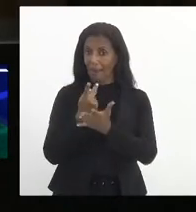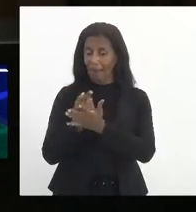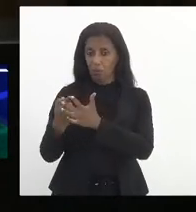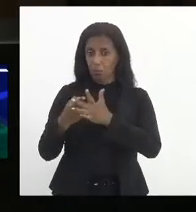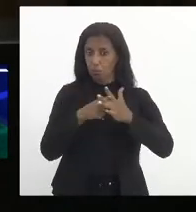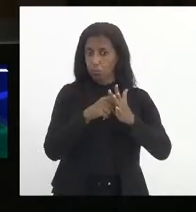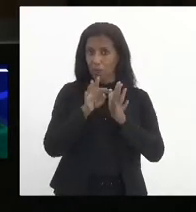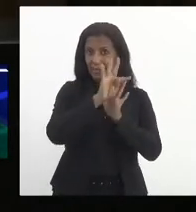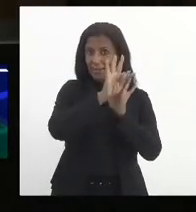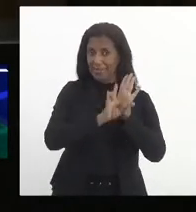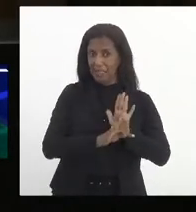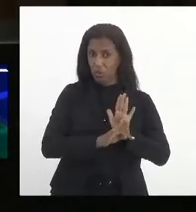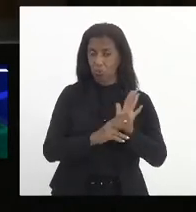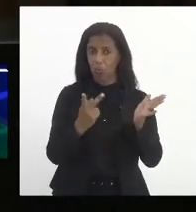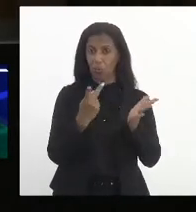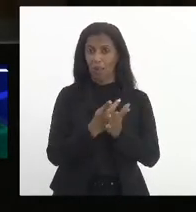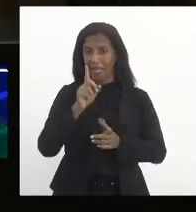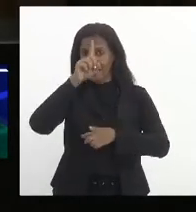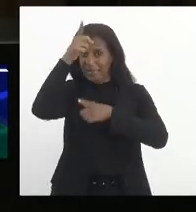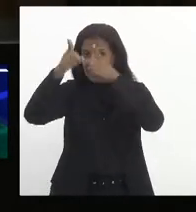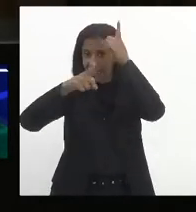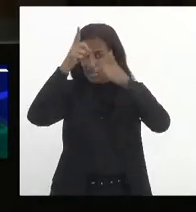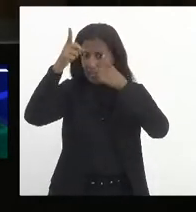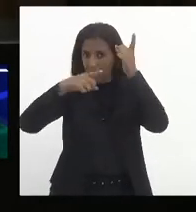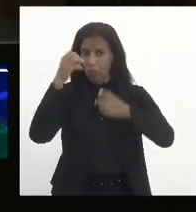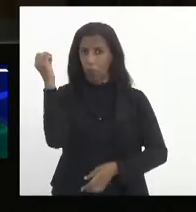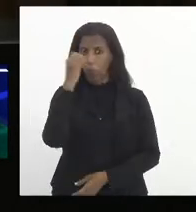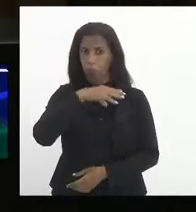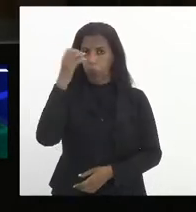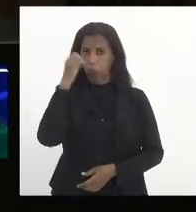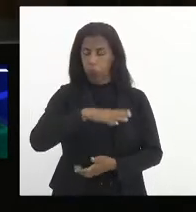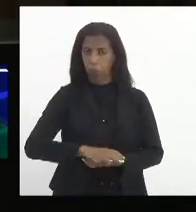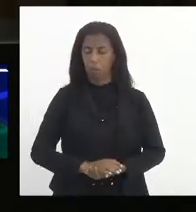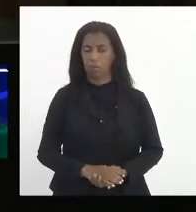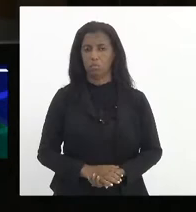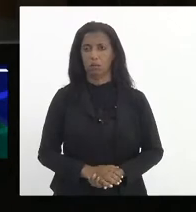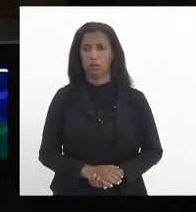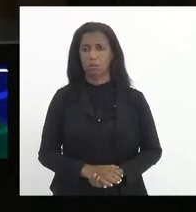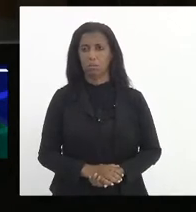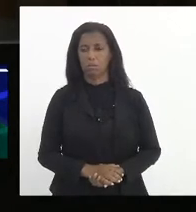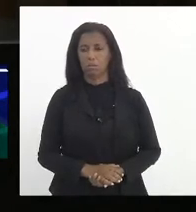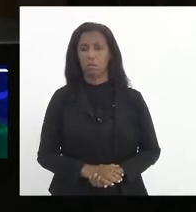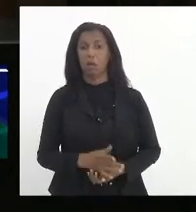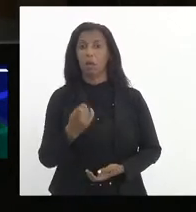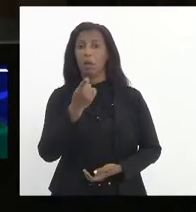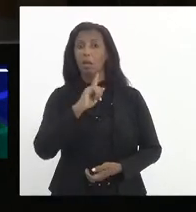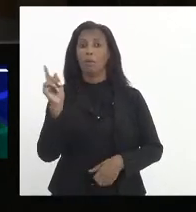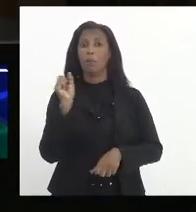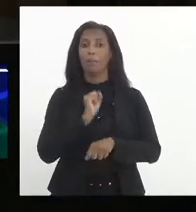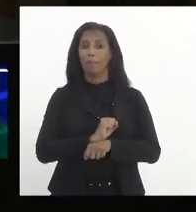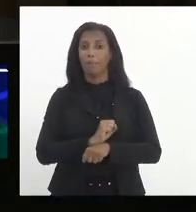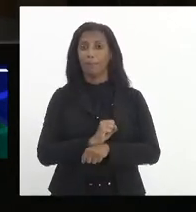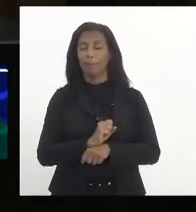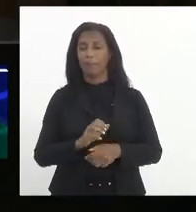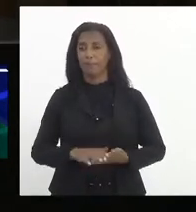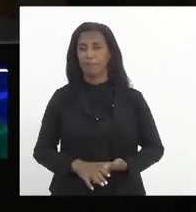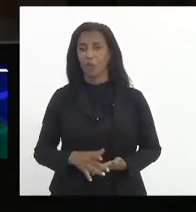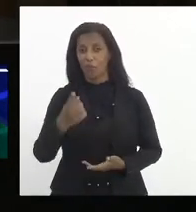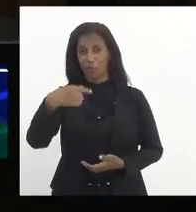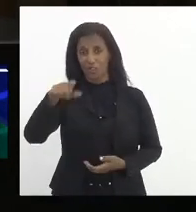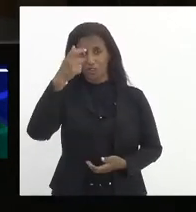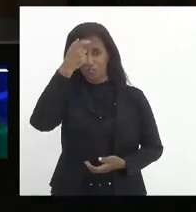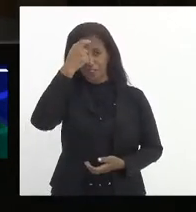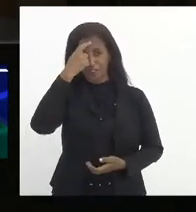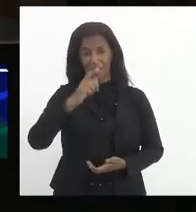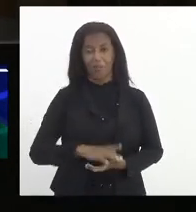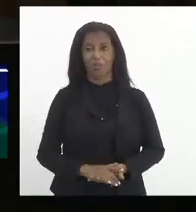baseados em ideias absurdas e aberrante mas não para por aí você já estão cientes